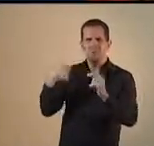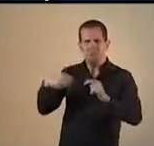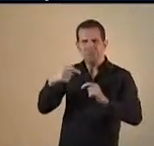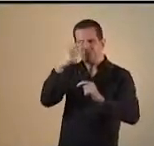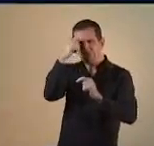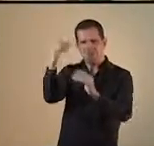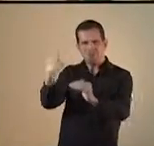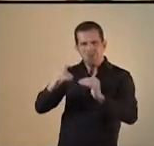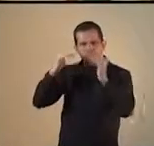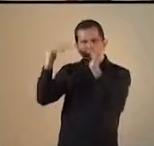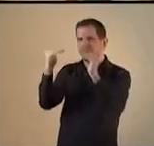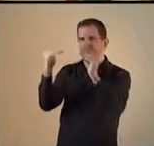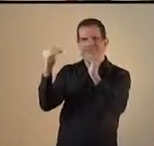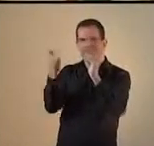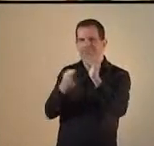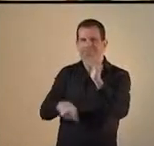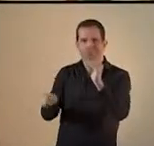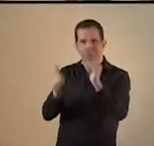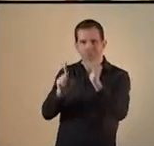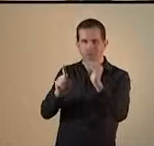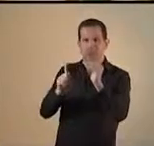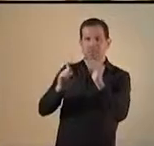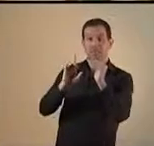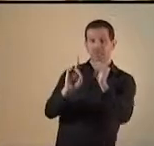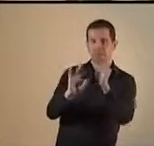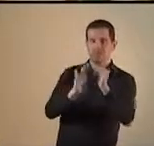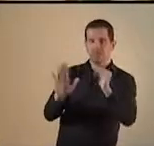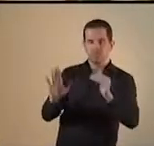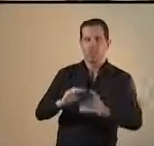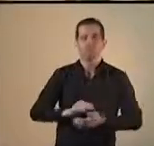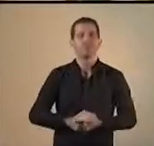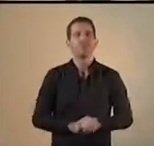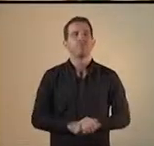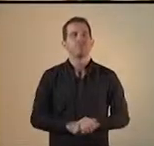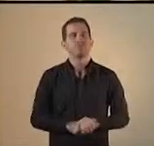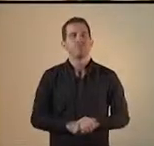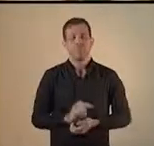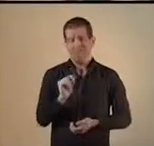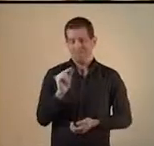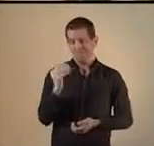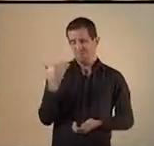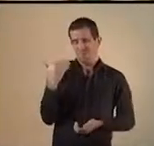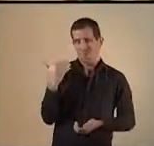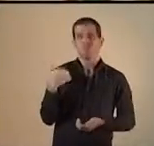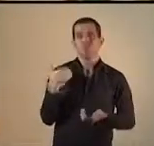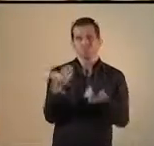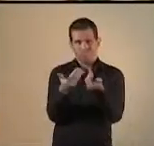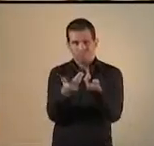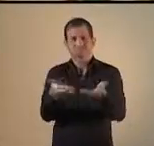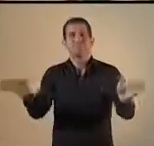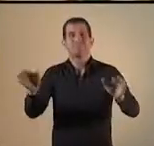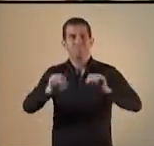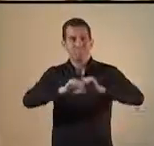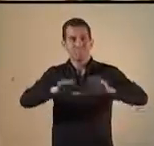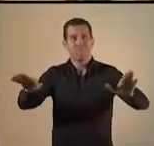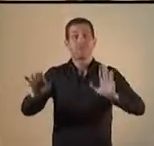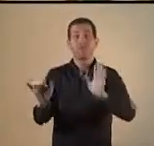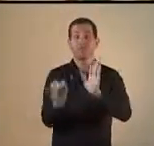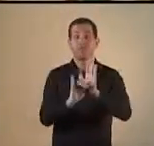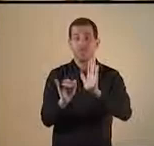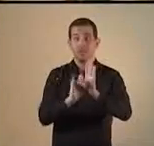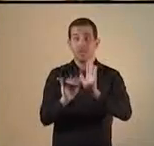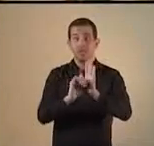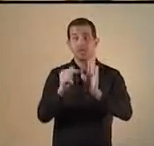superior. Recentemente, o edital em aberto prioriza a abertura de vagas para nível D,